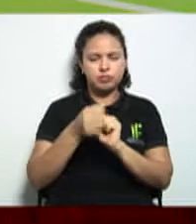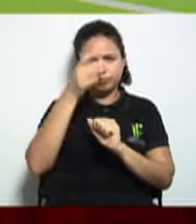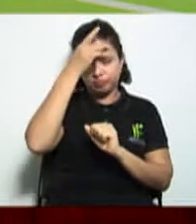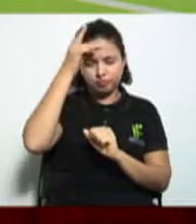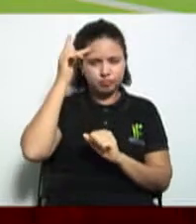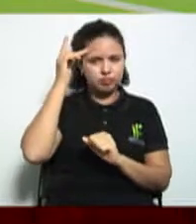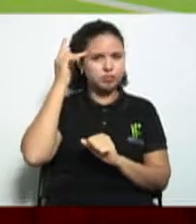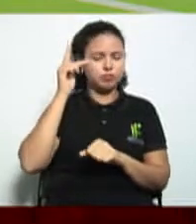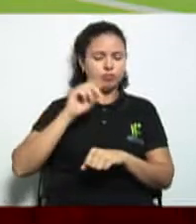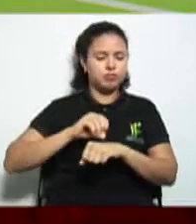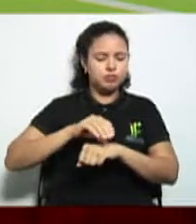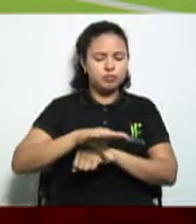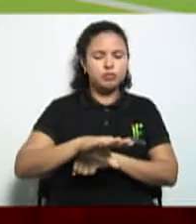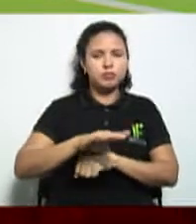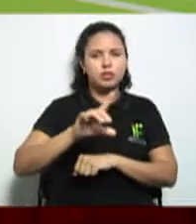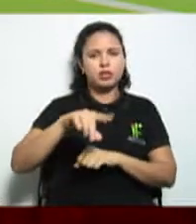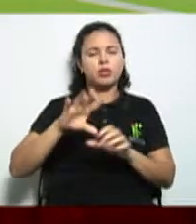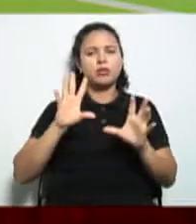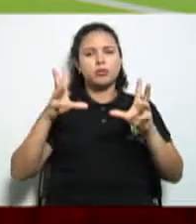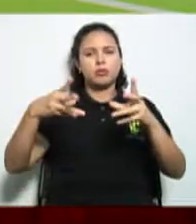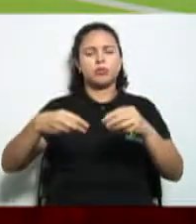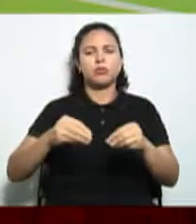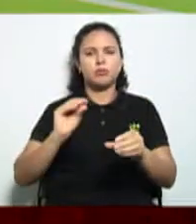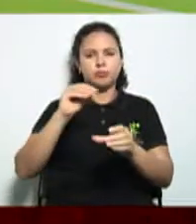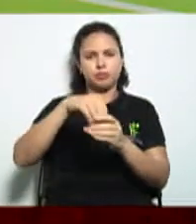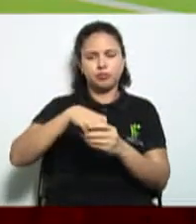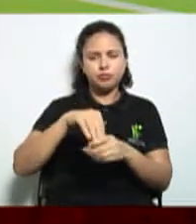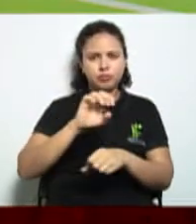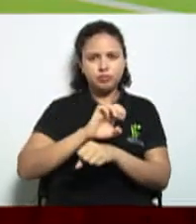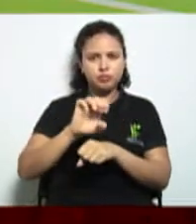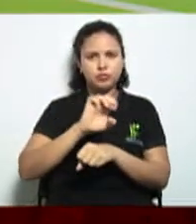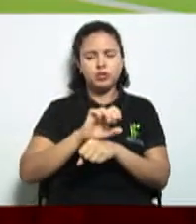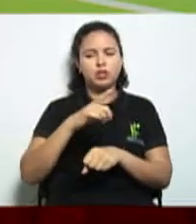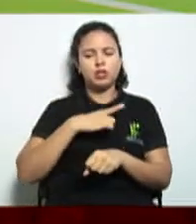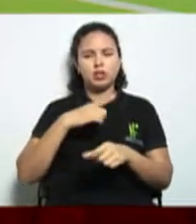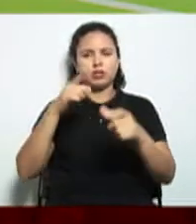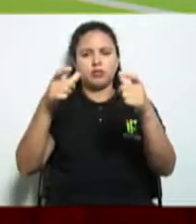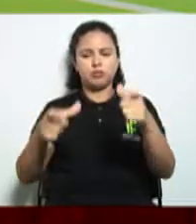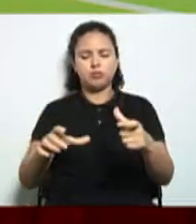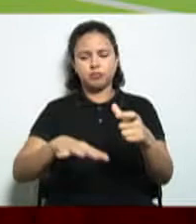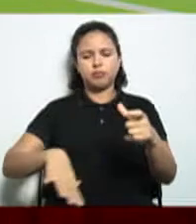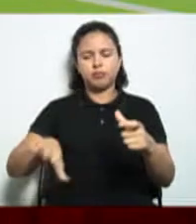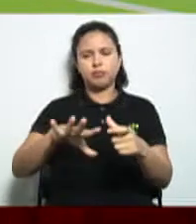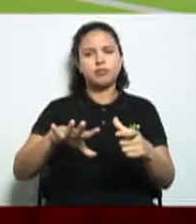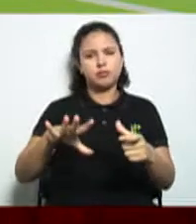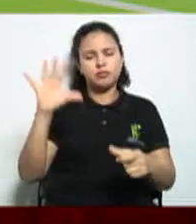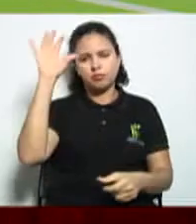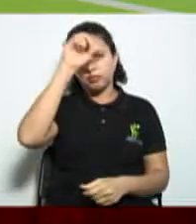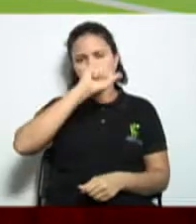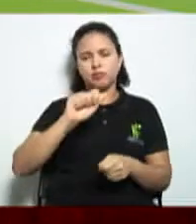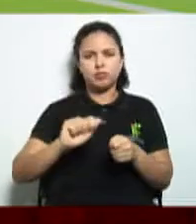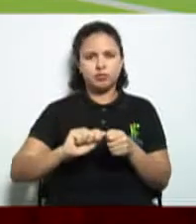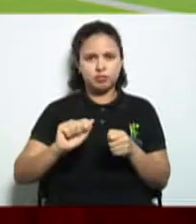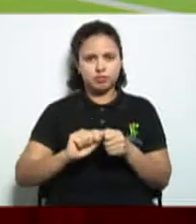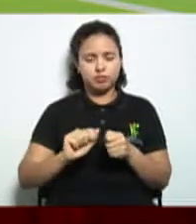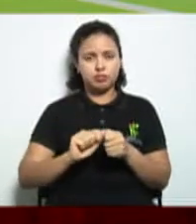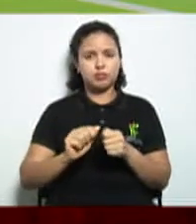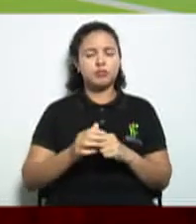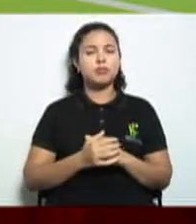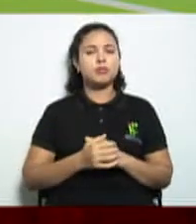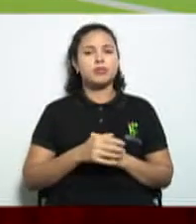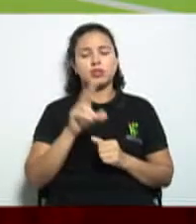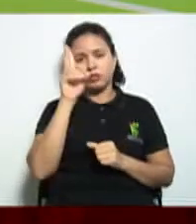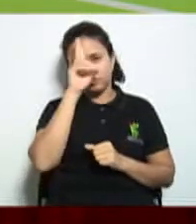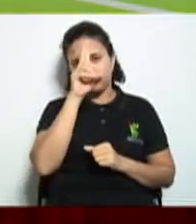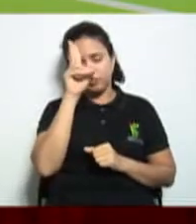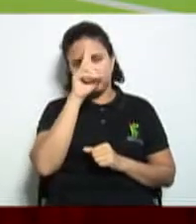isso compõe o estágio, para que você tenha um espaço para aprender a fazer. Mas, além do estágio, lembrando, fazendo